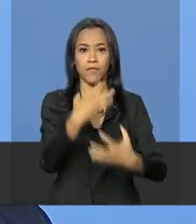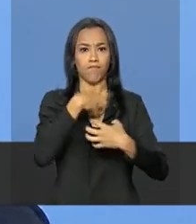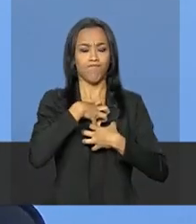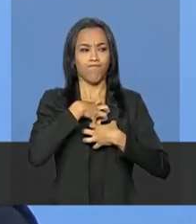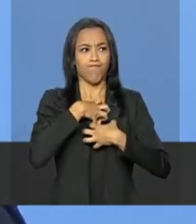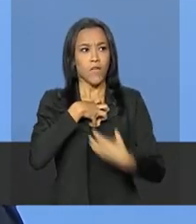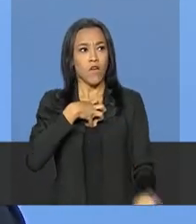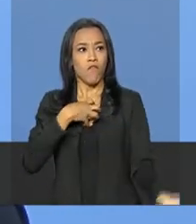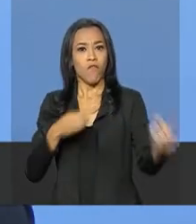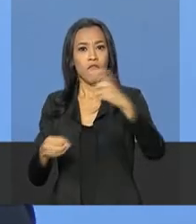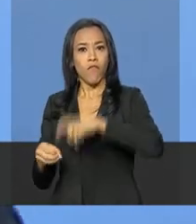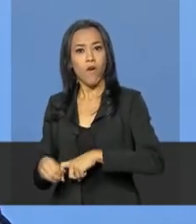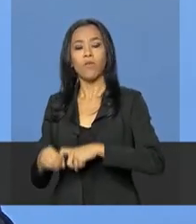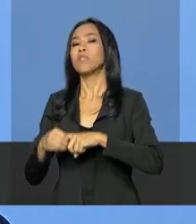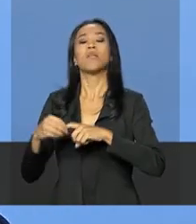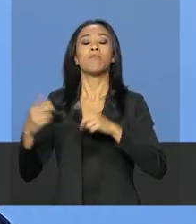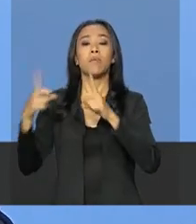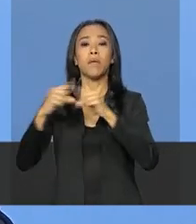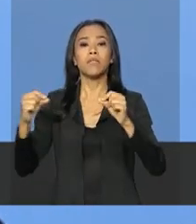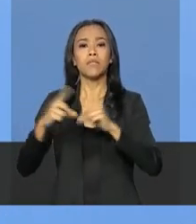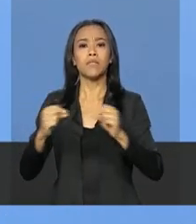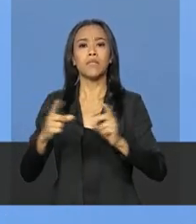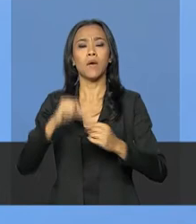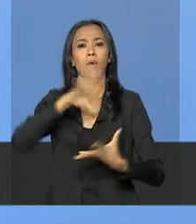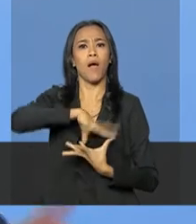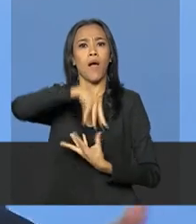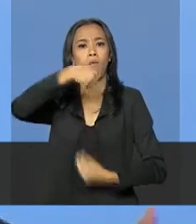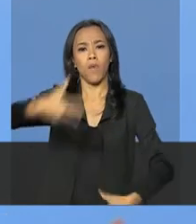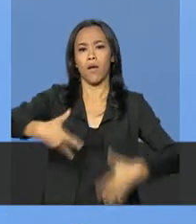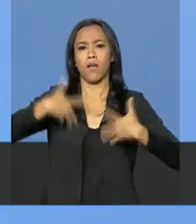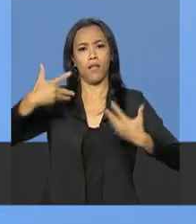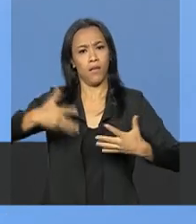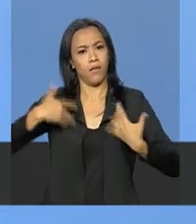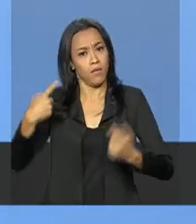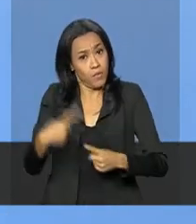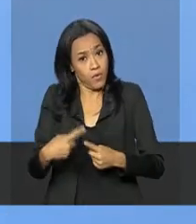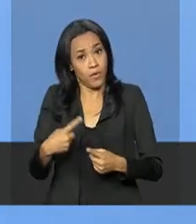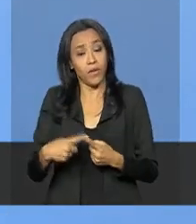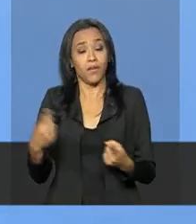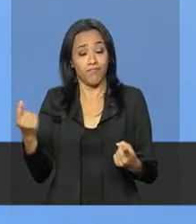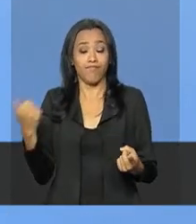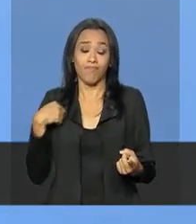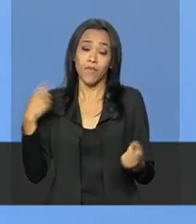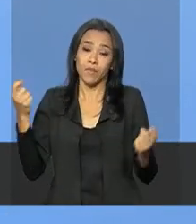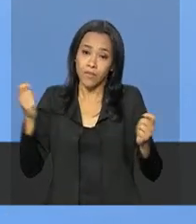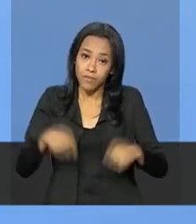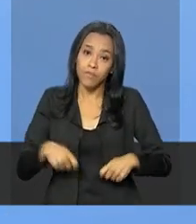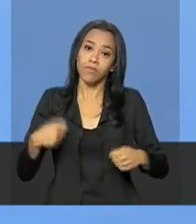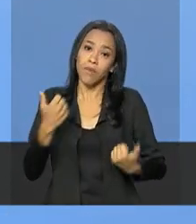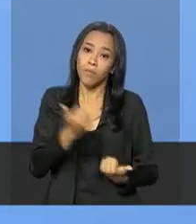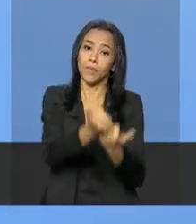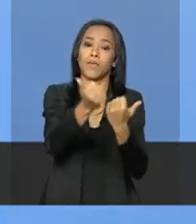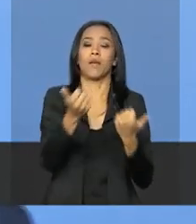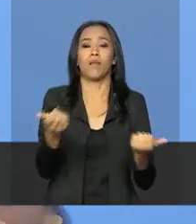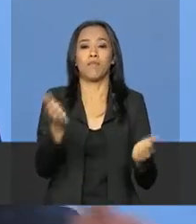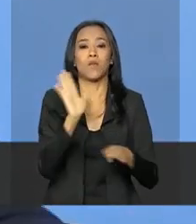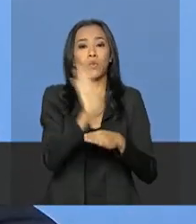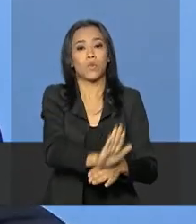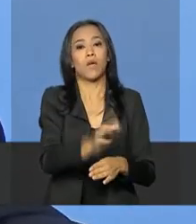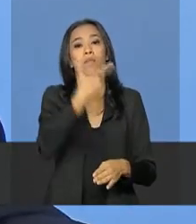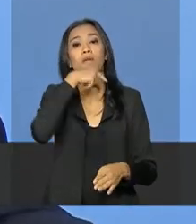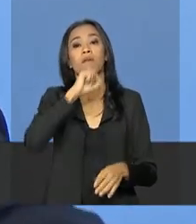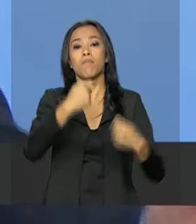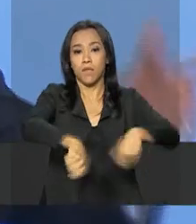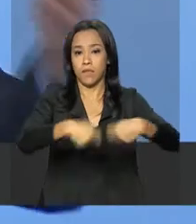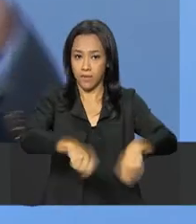qual uma carregada de alegria o que pode fazer um mínimo por aqueles que mais precisam portanto eu peço a